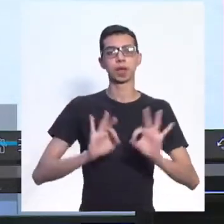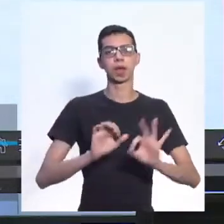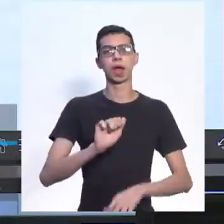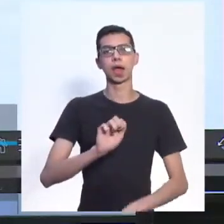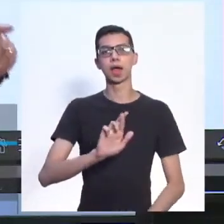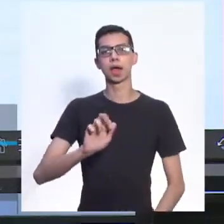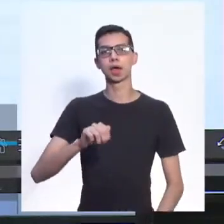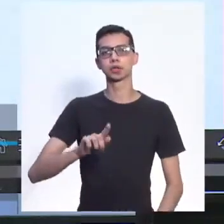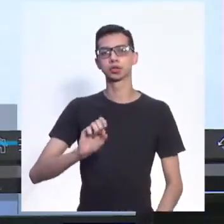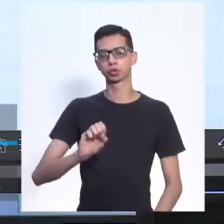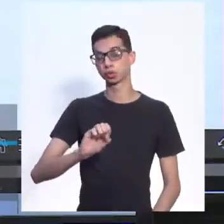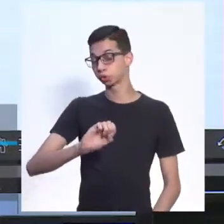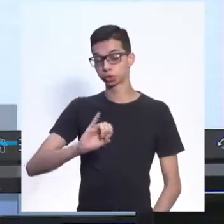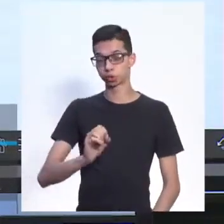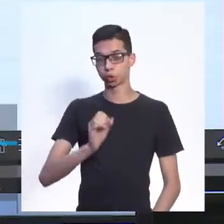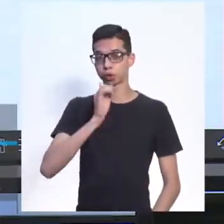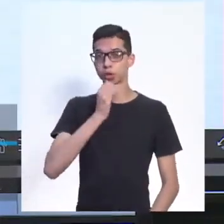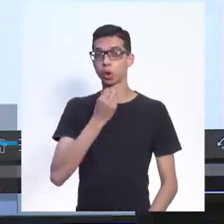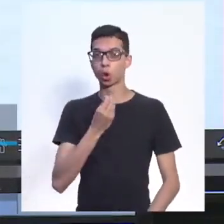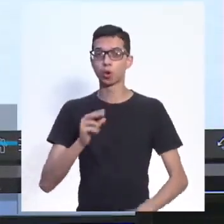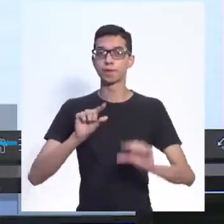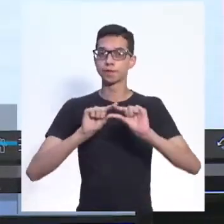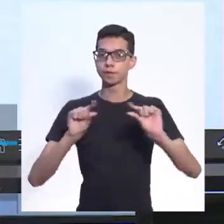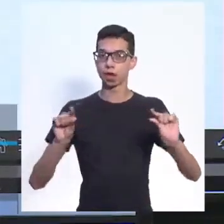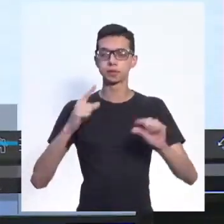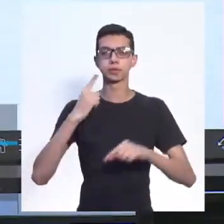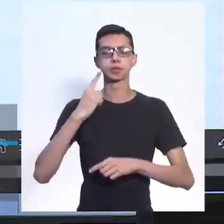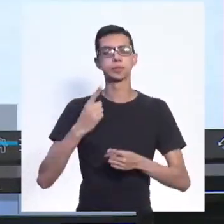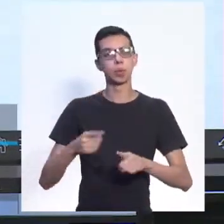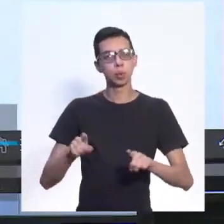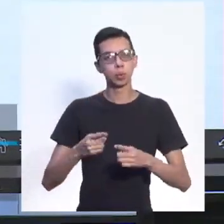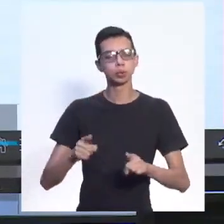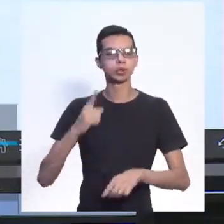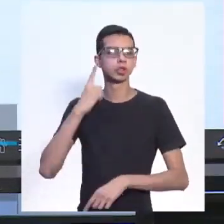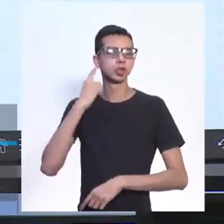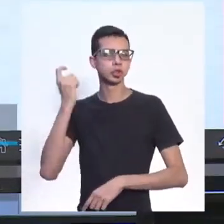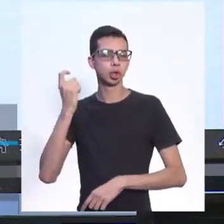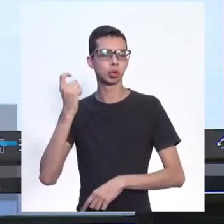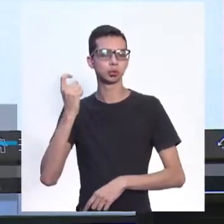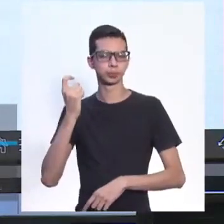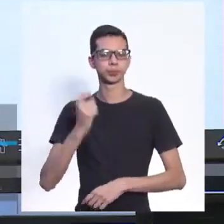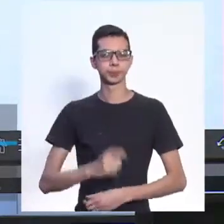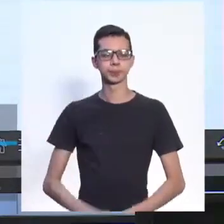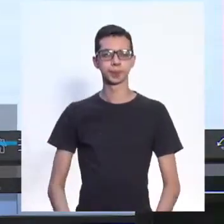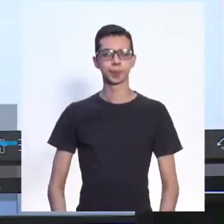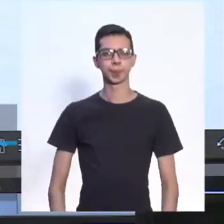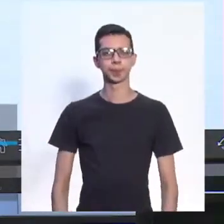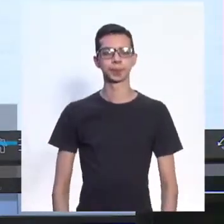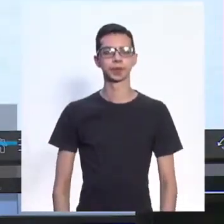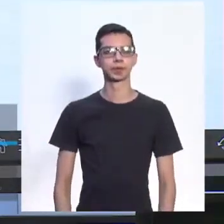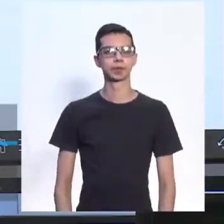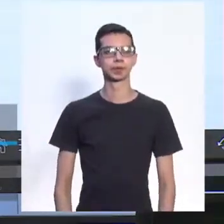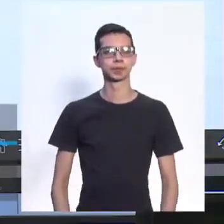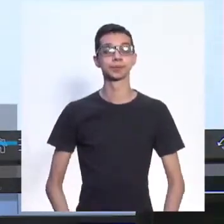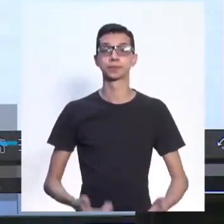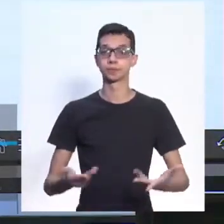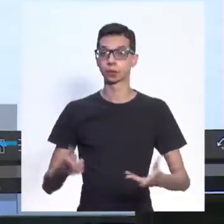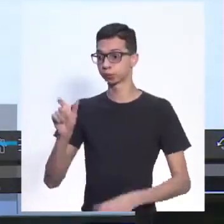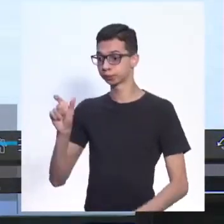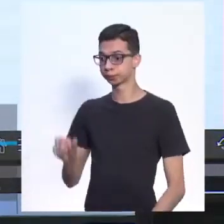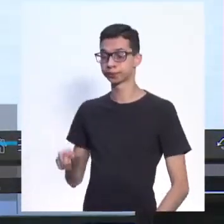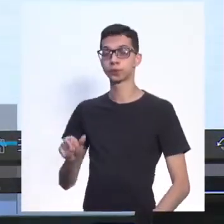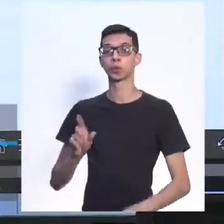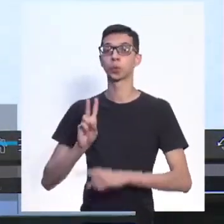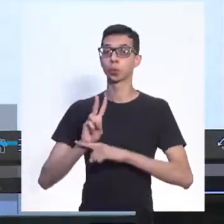uma frase musical, uma frase sonora, que ela vai sendo repetida, né? Esporadicamente ao longo da canção. Tá? Então, o arranjador ele cuida